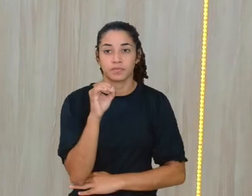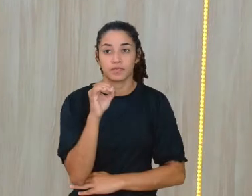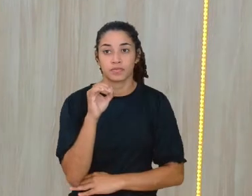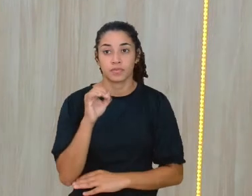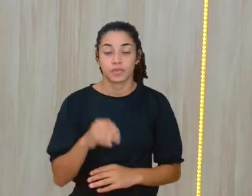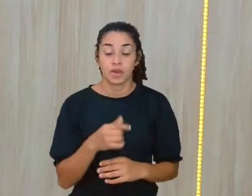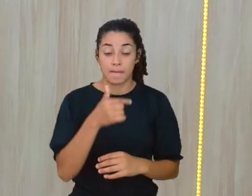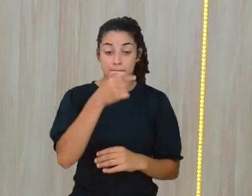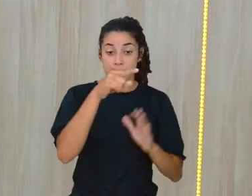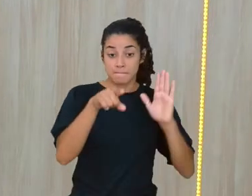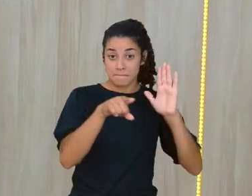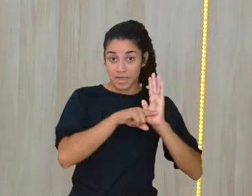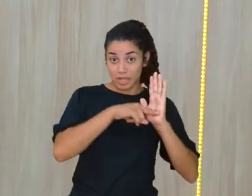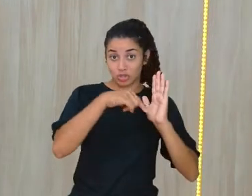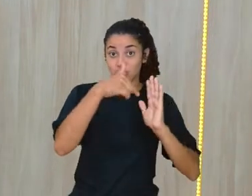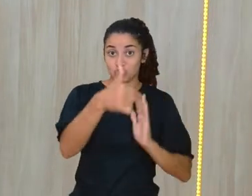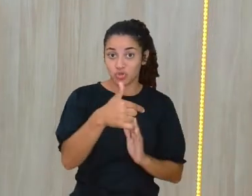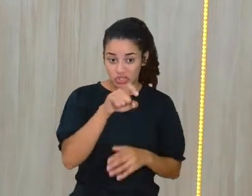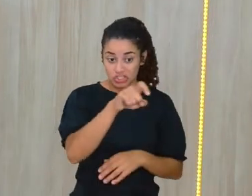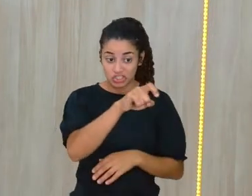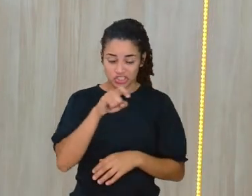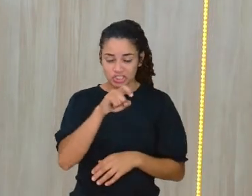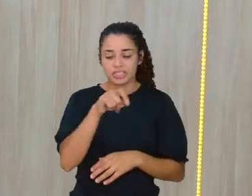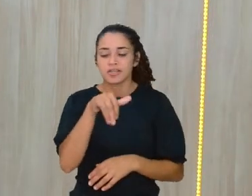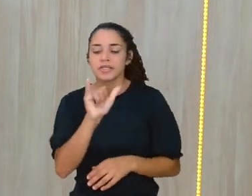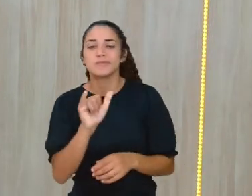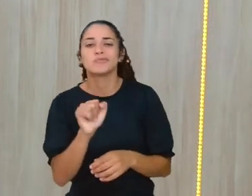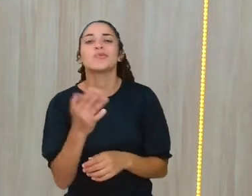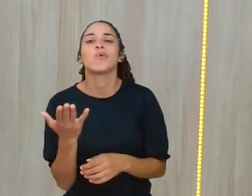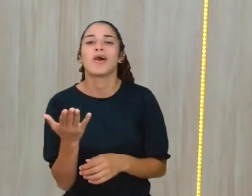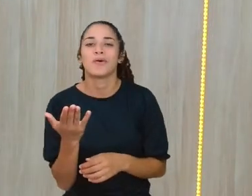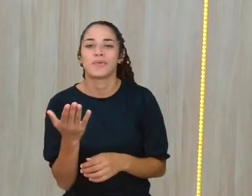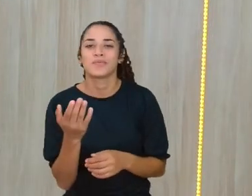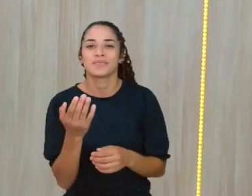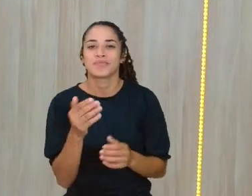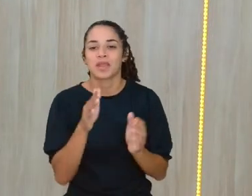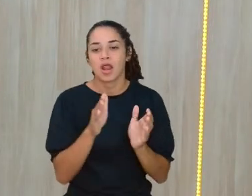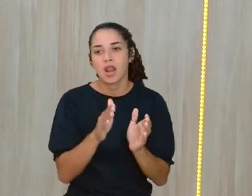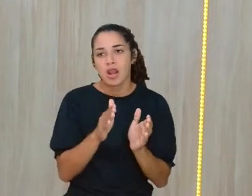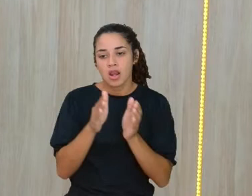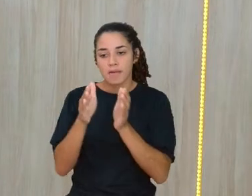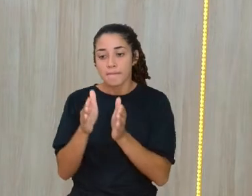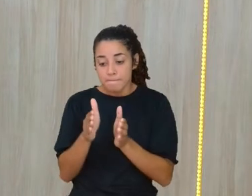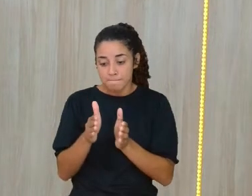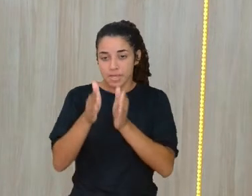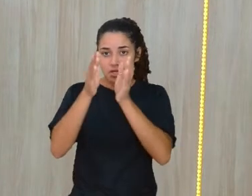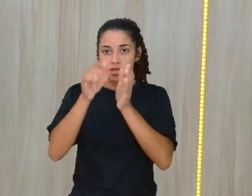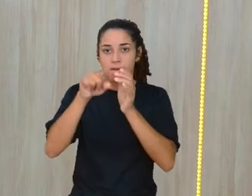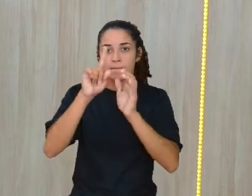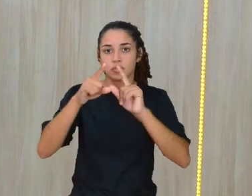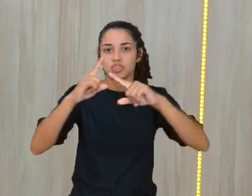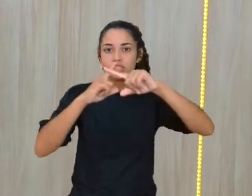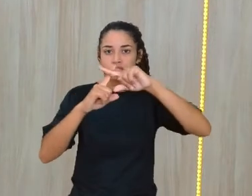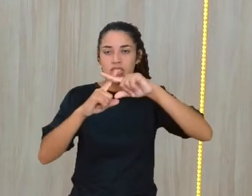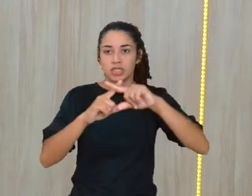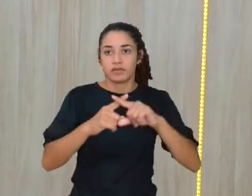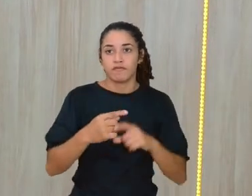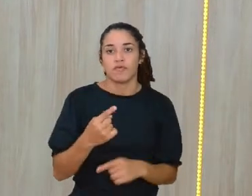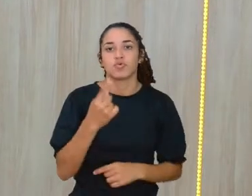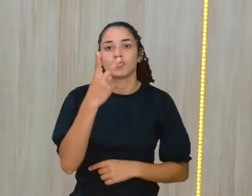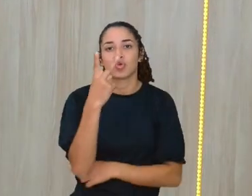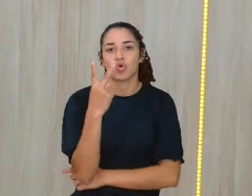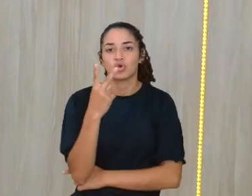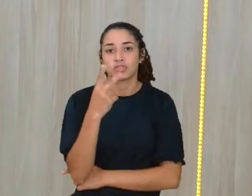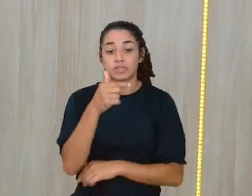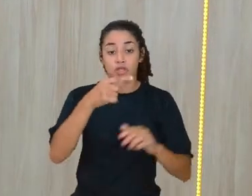2. Menos 2 é o X. E o Y? Para o lado positivo. 1, 2.